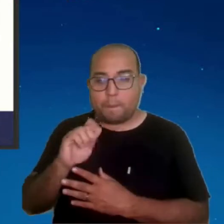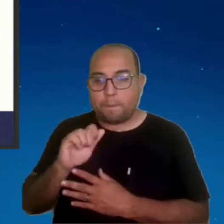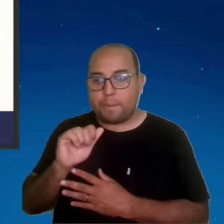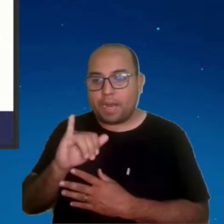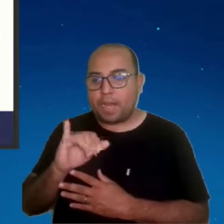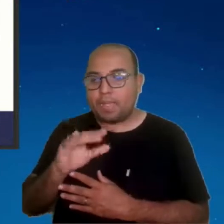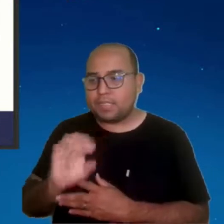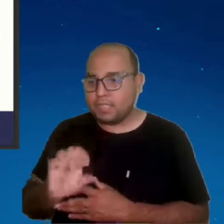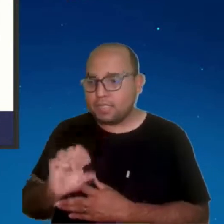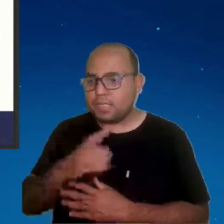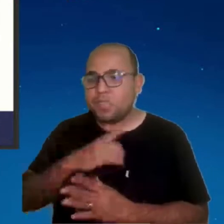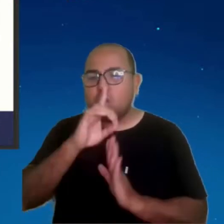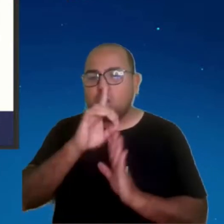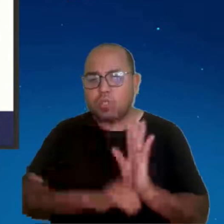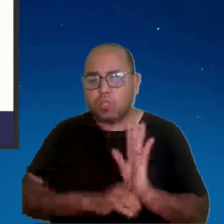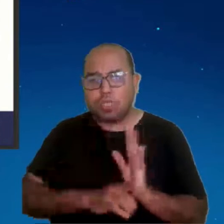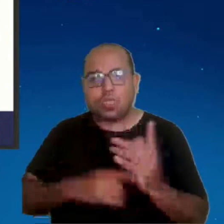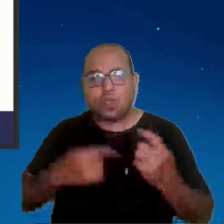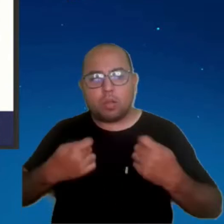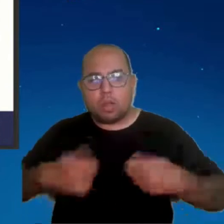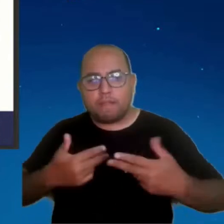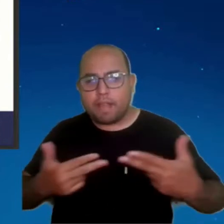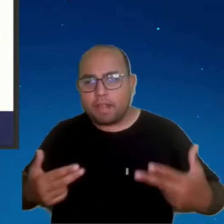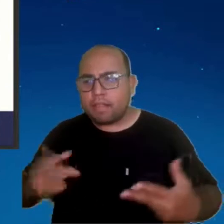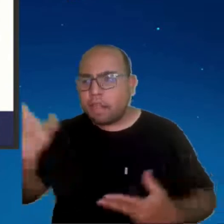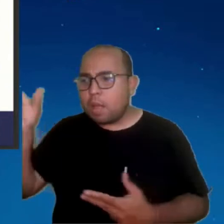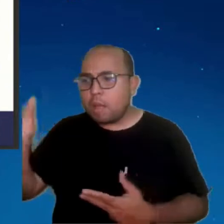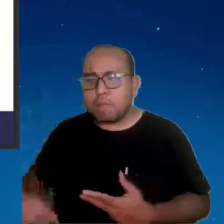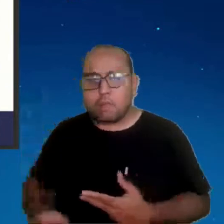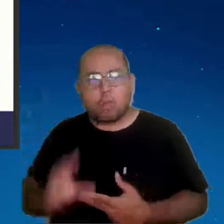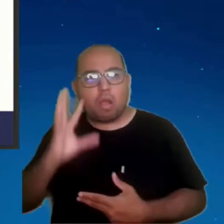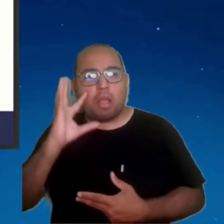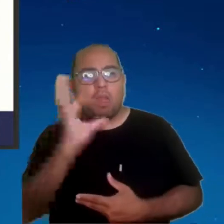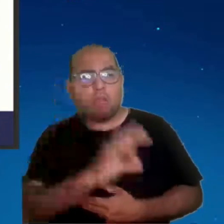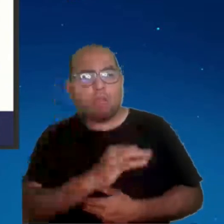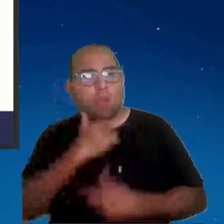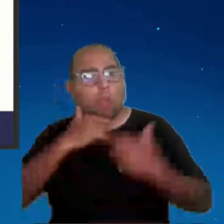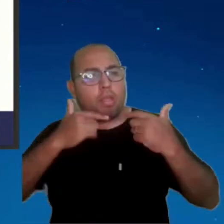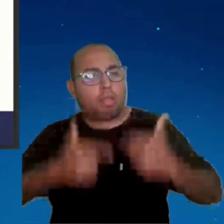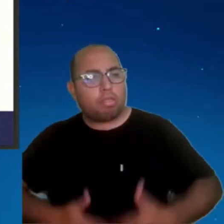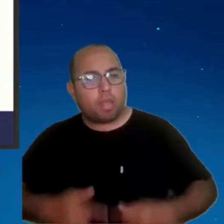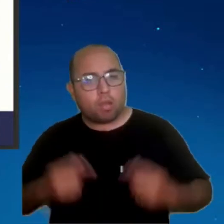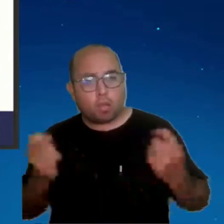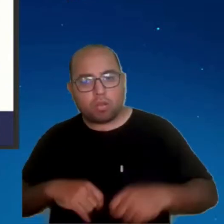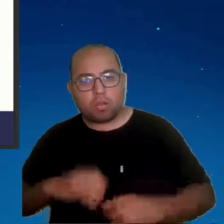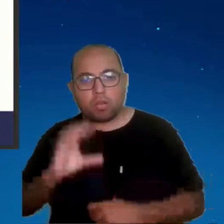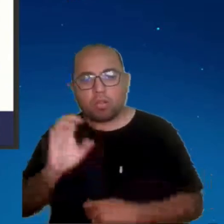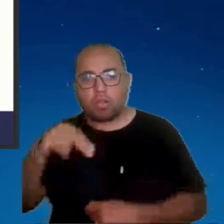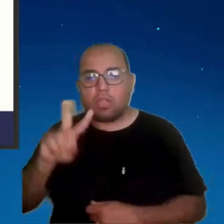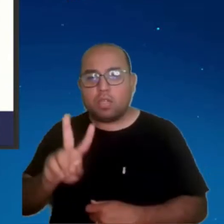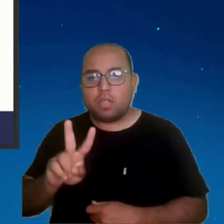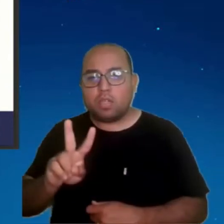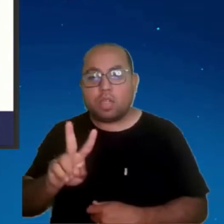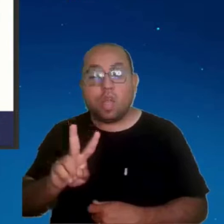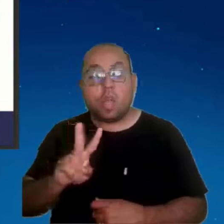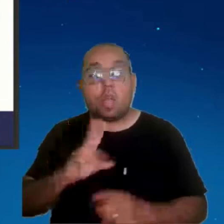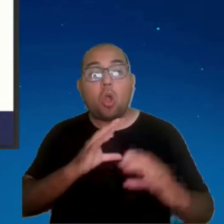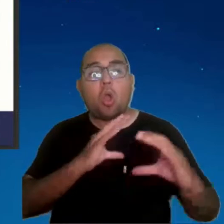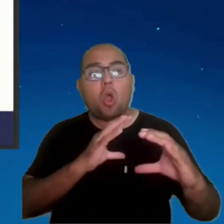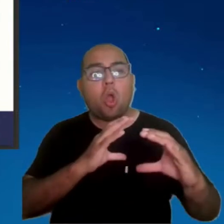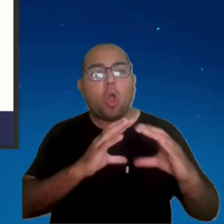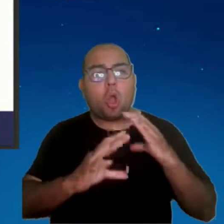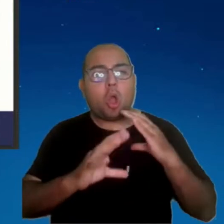alguém para ouvir e sendo neutro completamente? CNV, comunicação não violenta. Isso